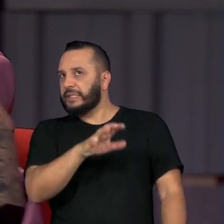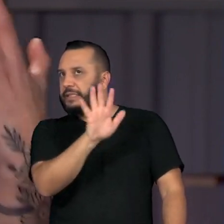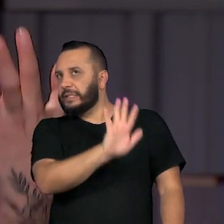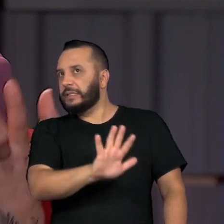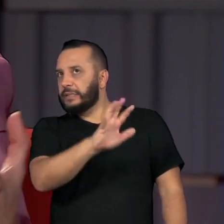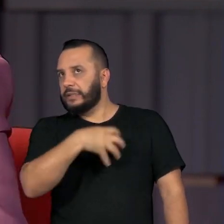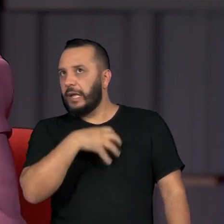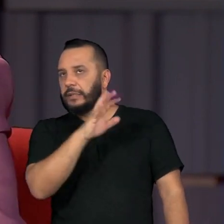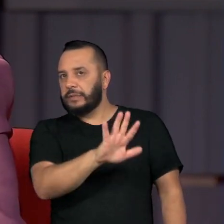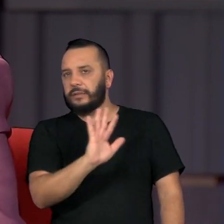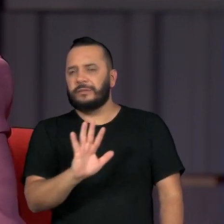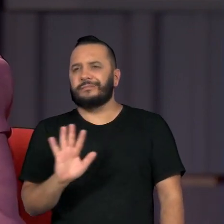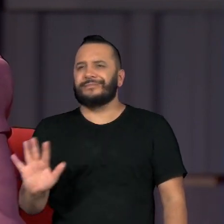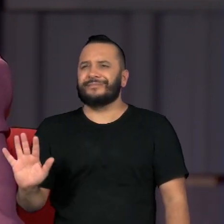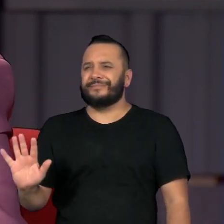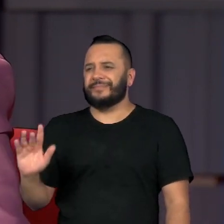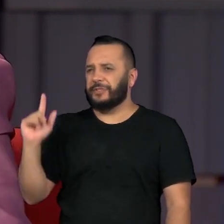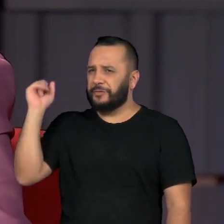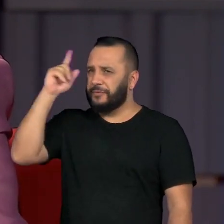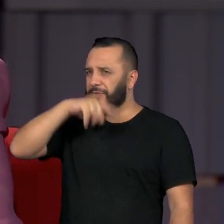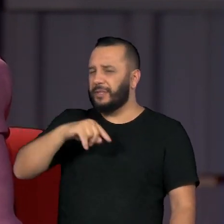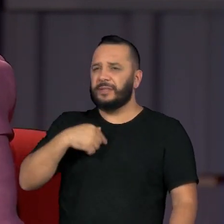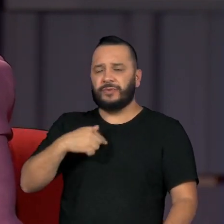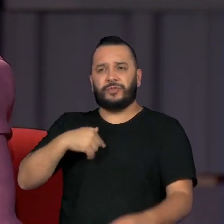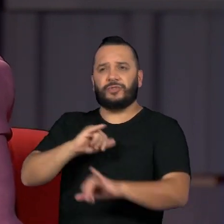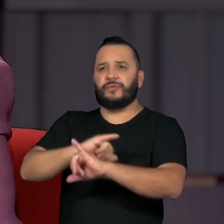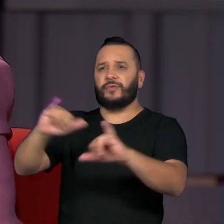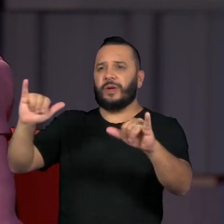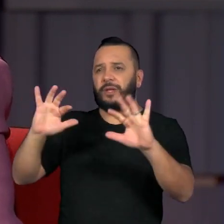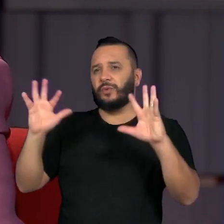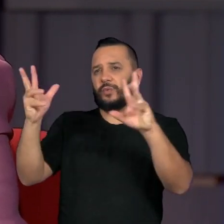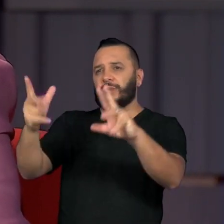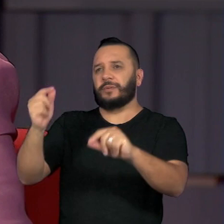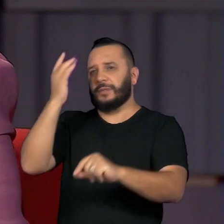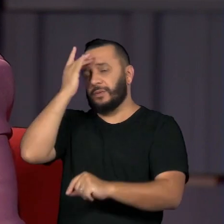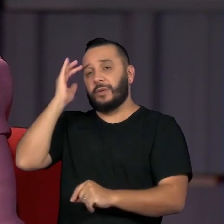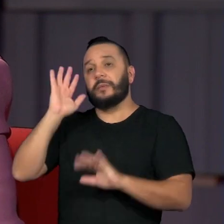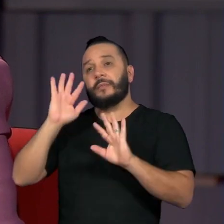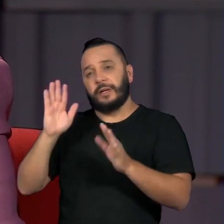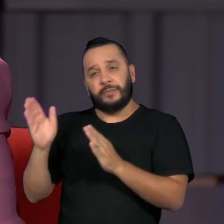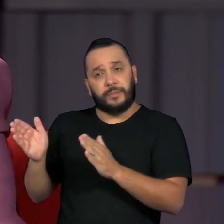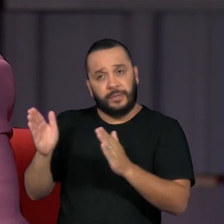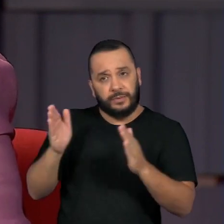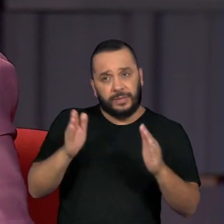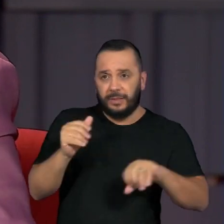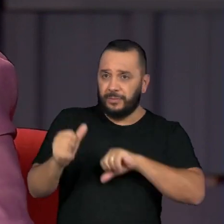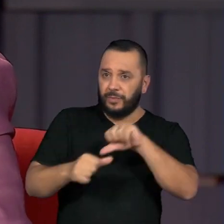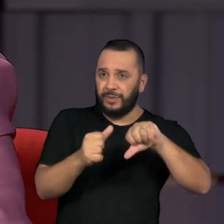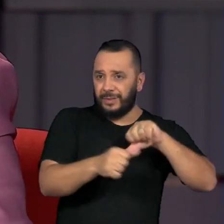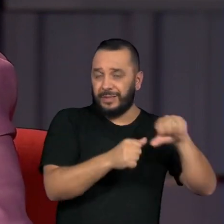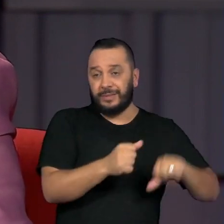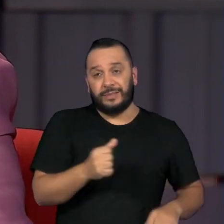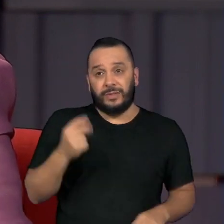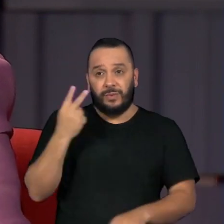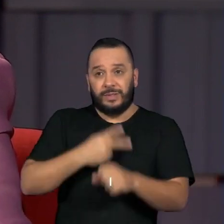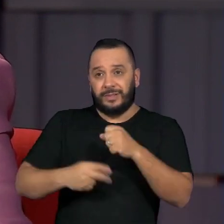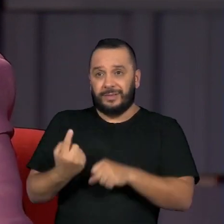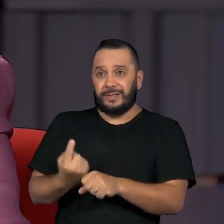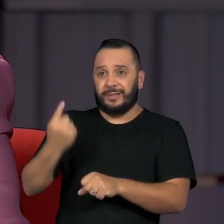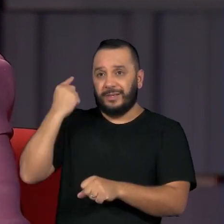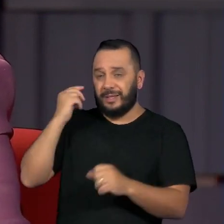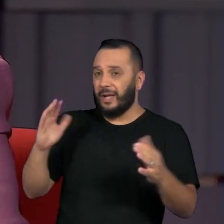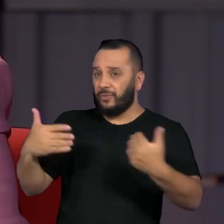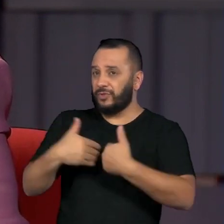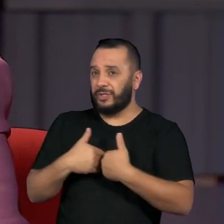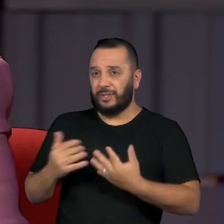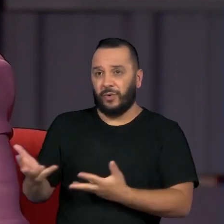difícil a gente alcançar todo mundo. Eu acho que a gente está num processo de mudança, ganhando voz. Até 2 anos atrás, o autista não era